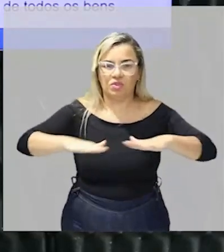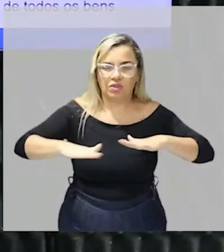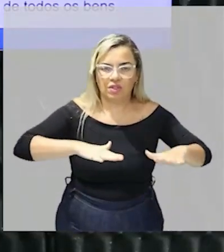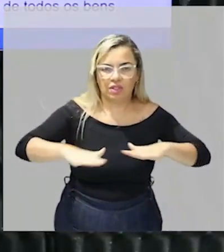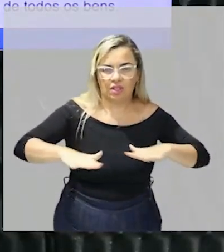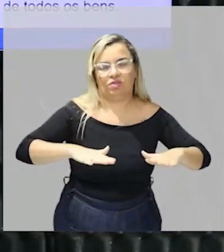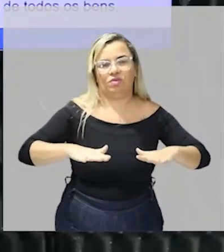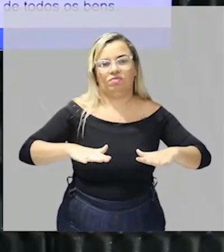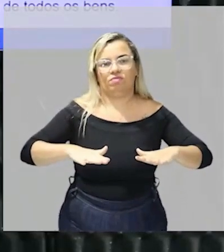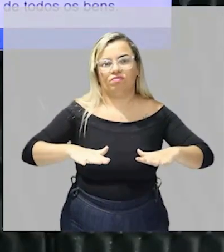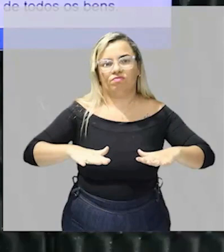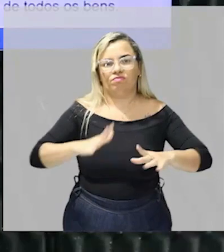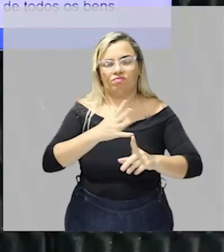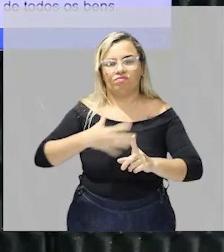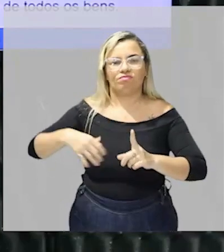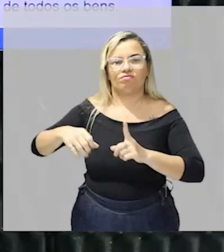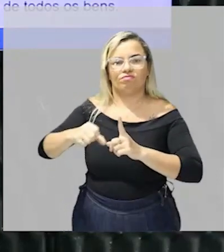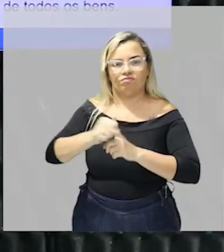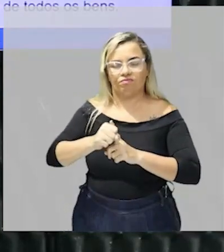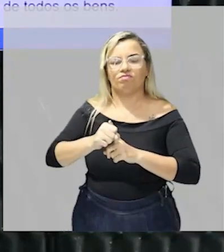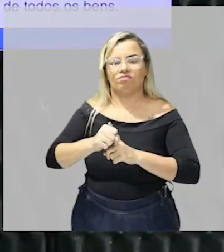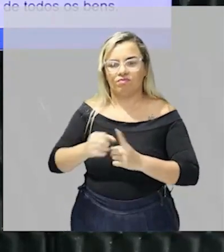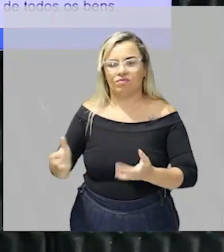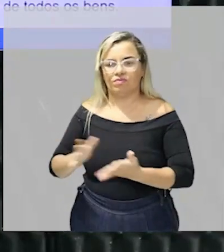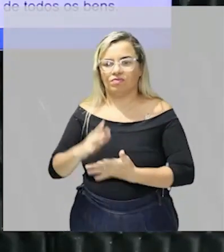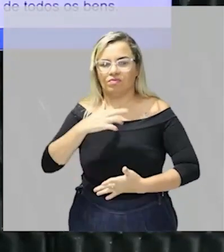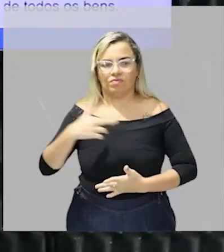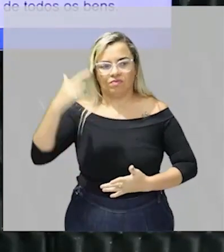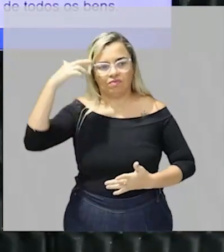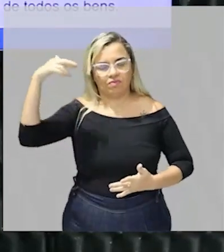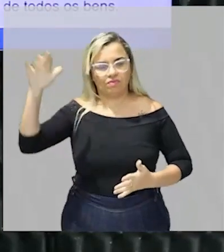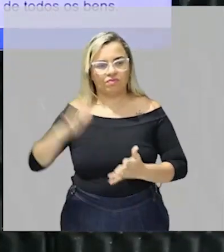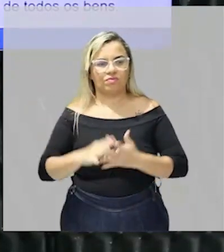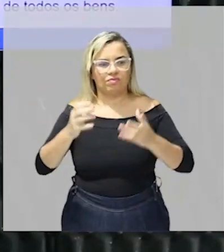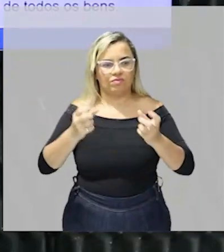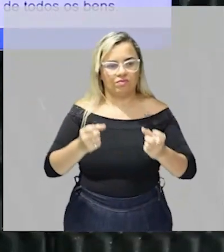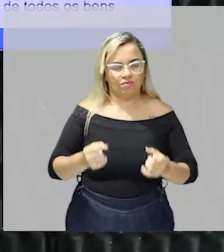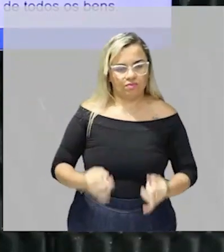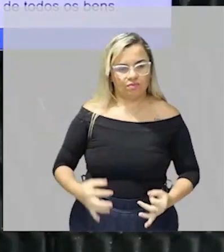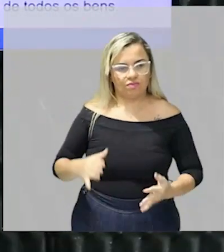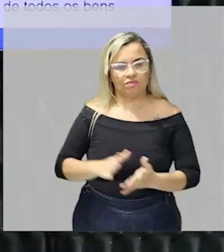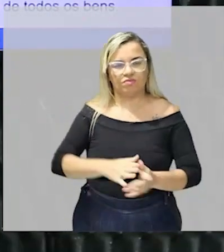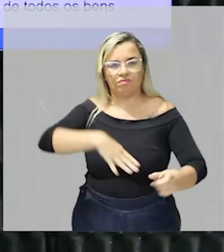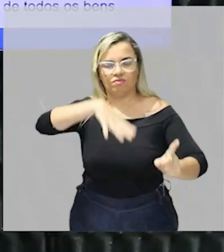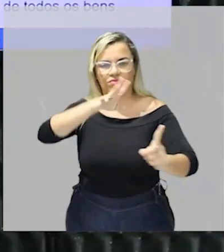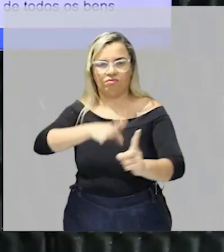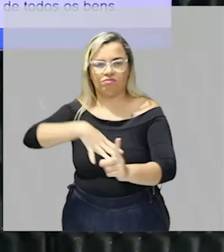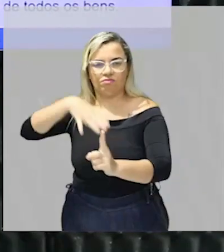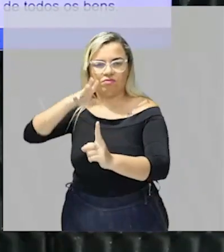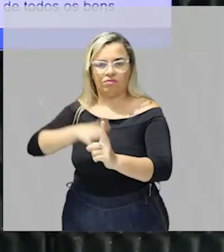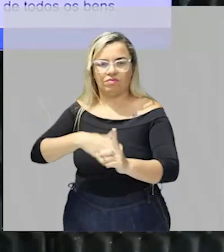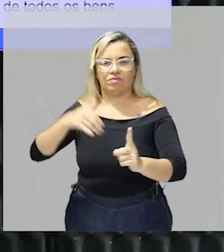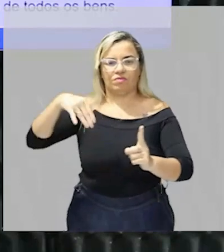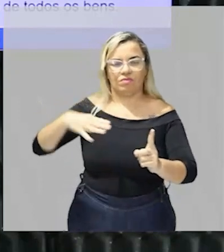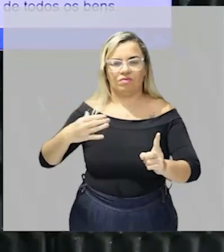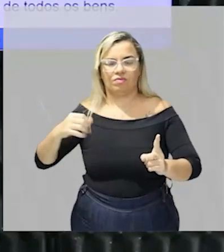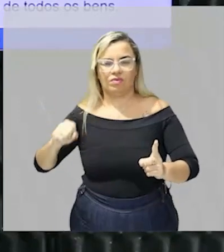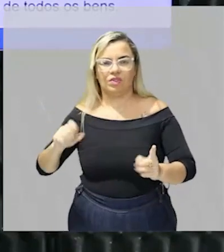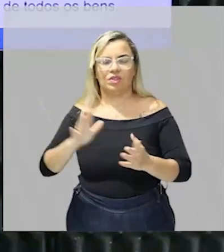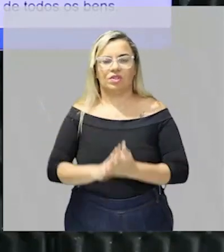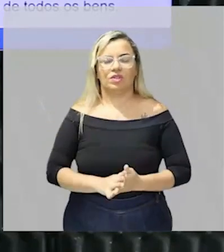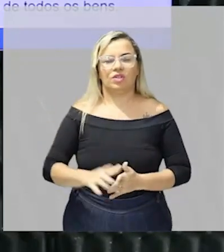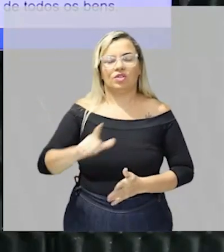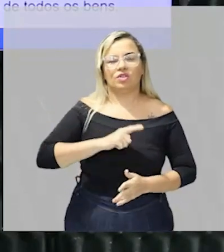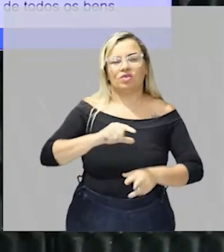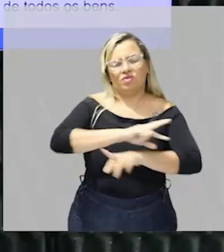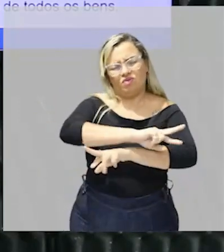basicamente uma imobilidade social. A religião contava com vários deuses, ou seja, os incas, eles eram o quê?